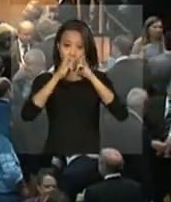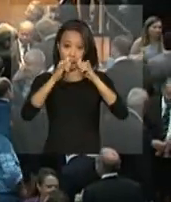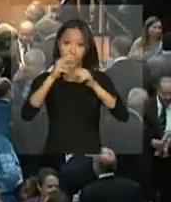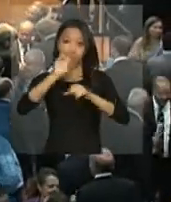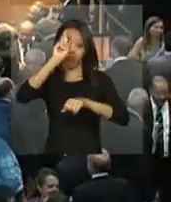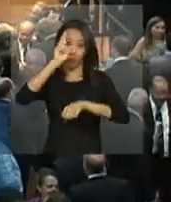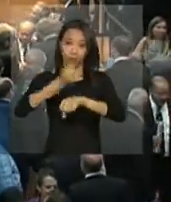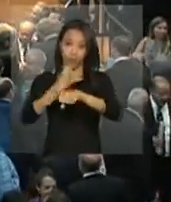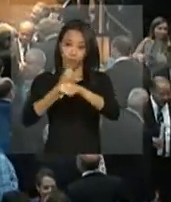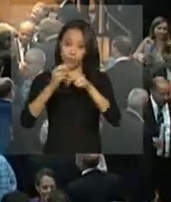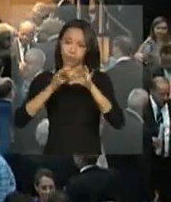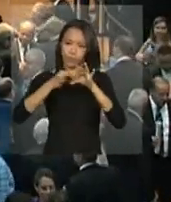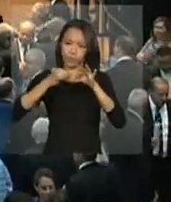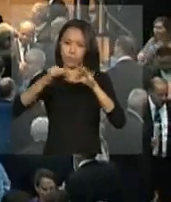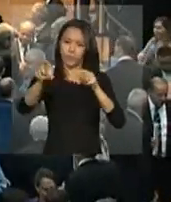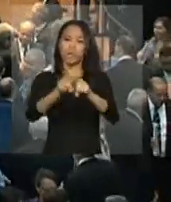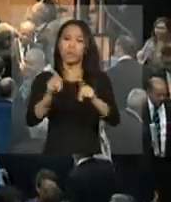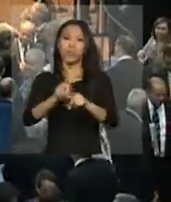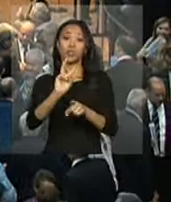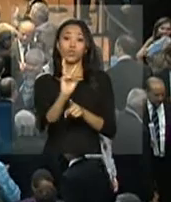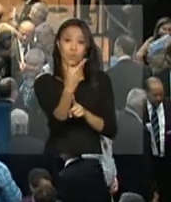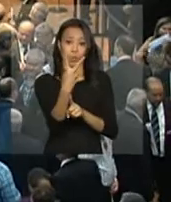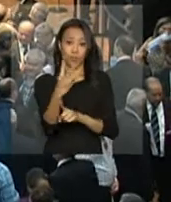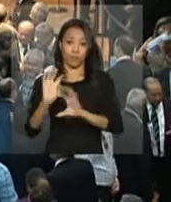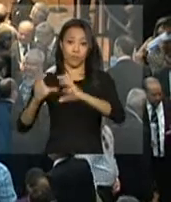também de duas subestações